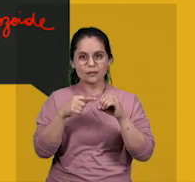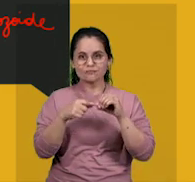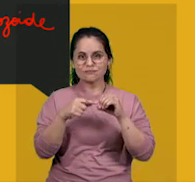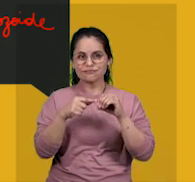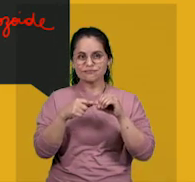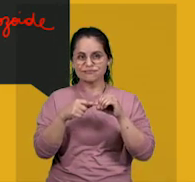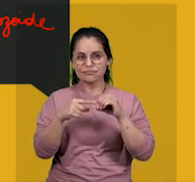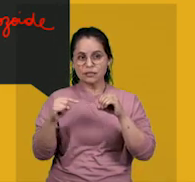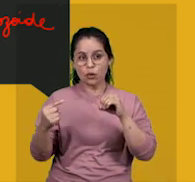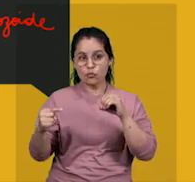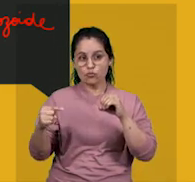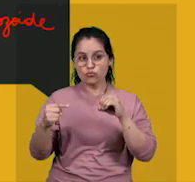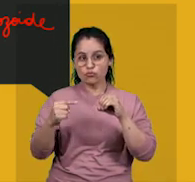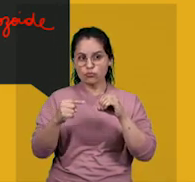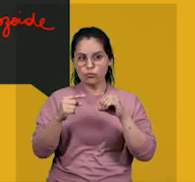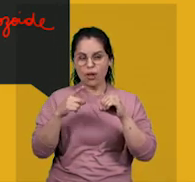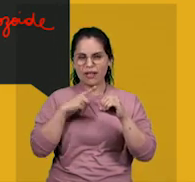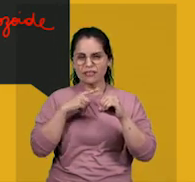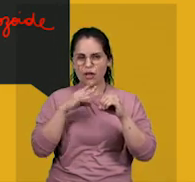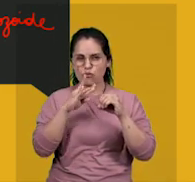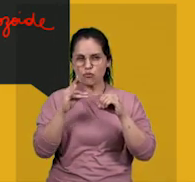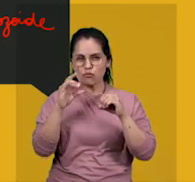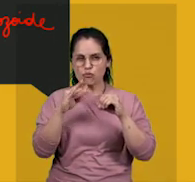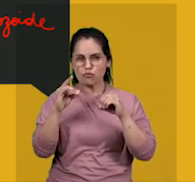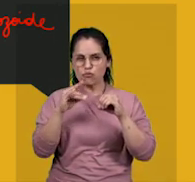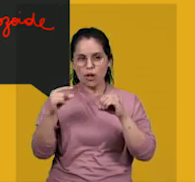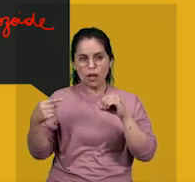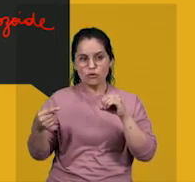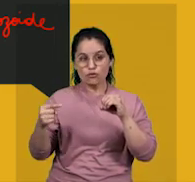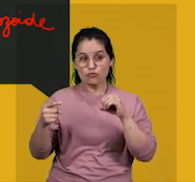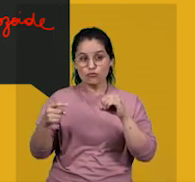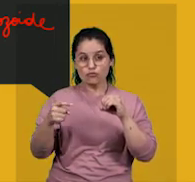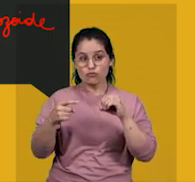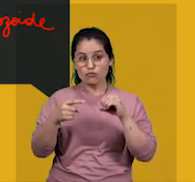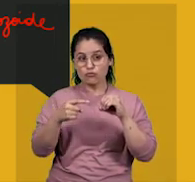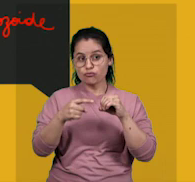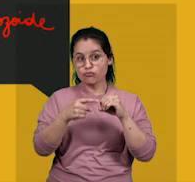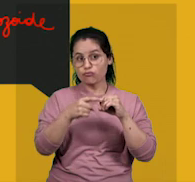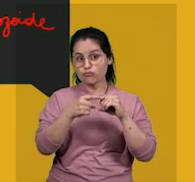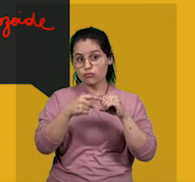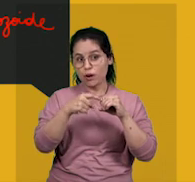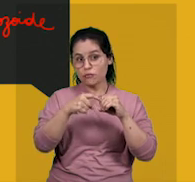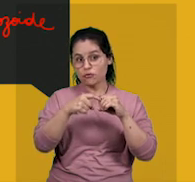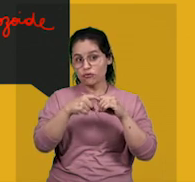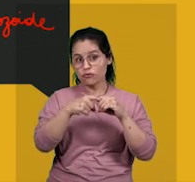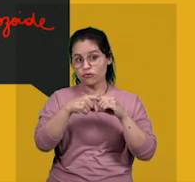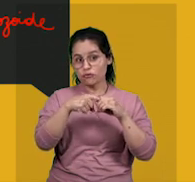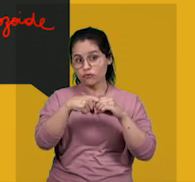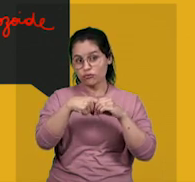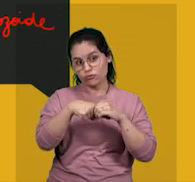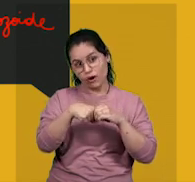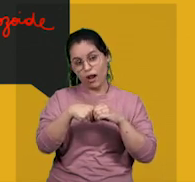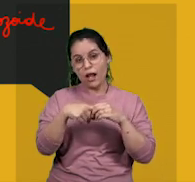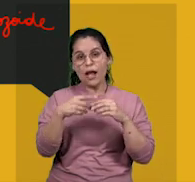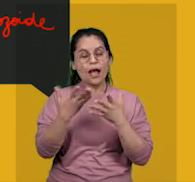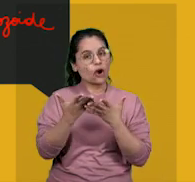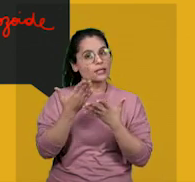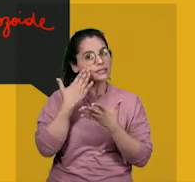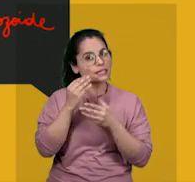célula feminina. Então, esses são os gametas. Agora você está entendendo o que é produzido lá no